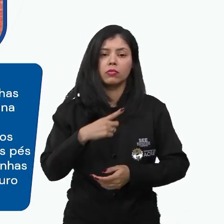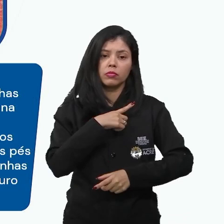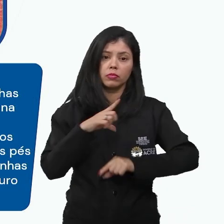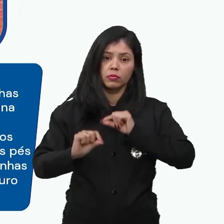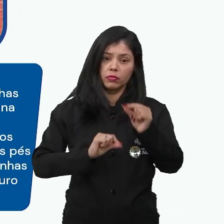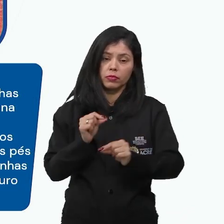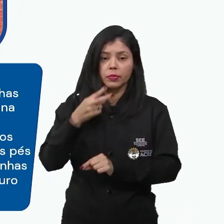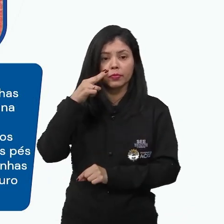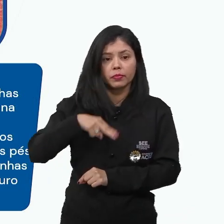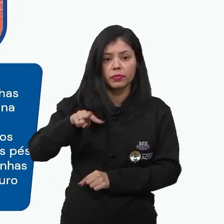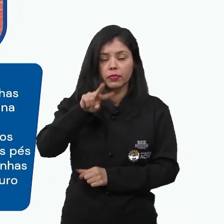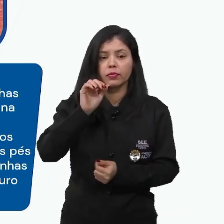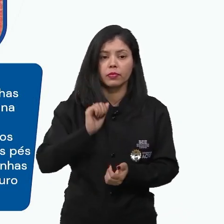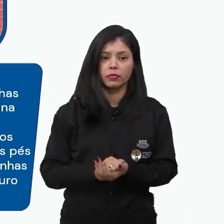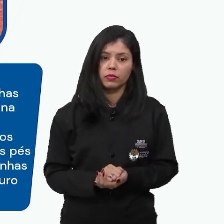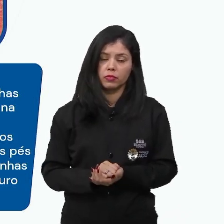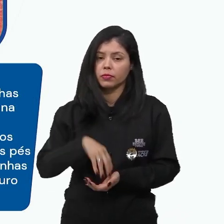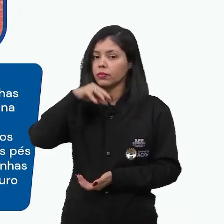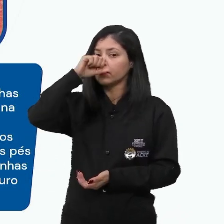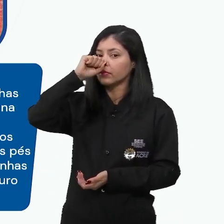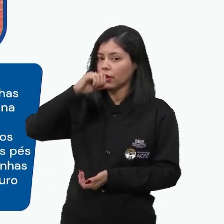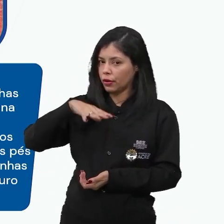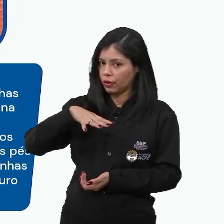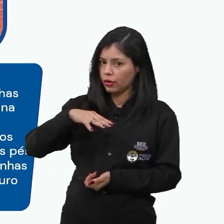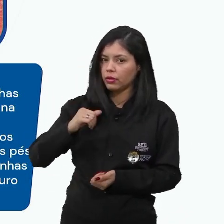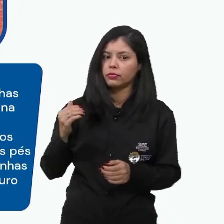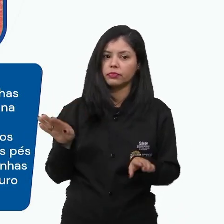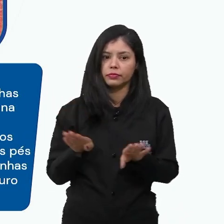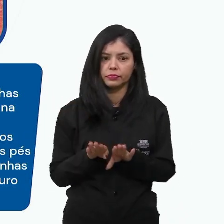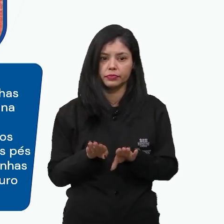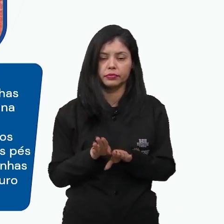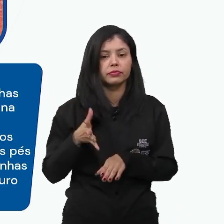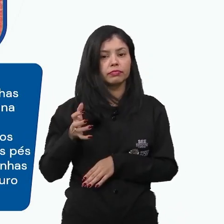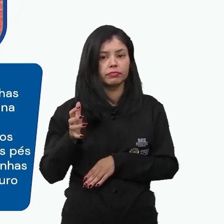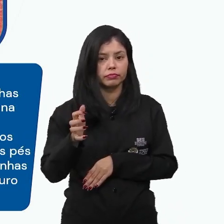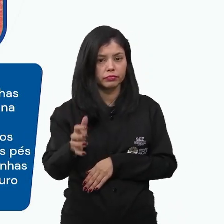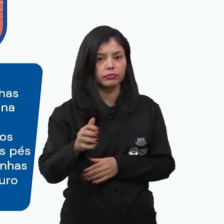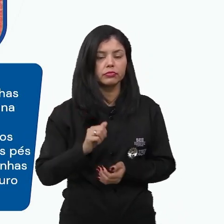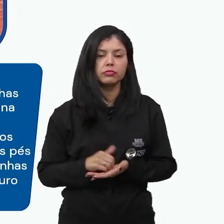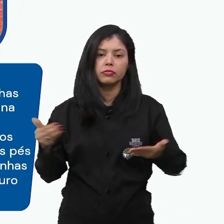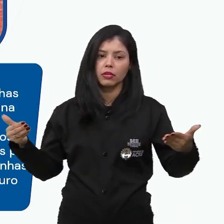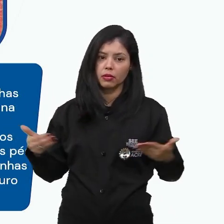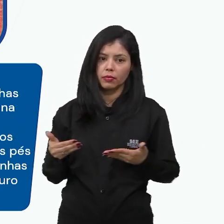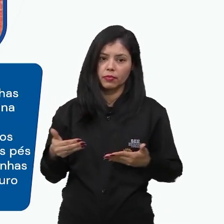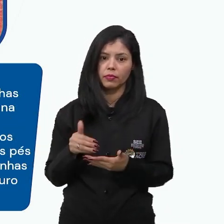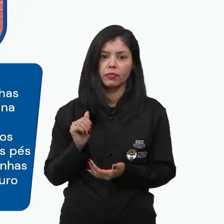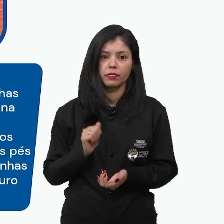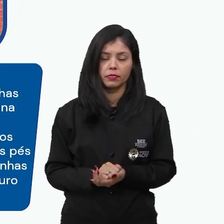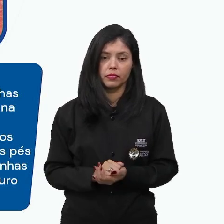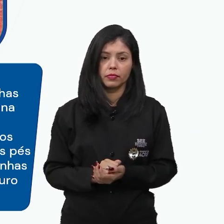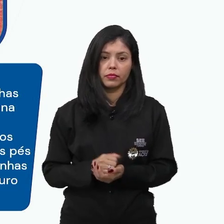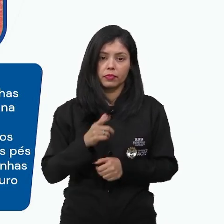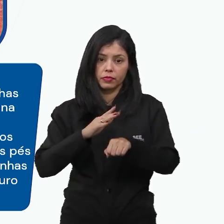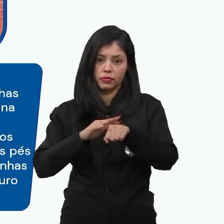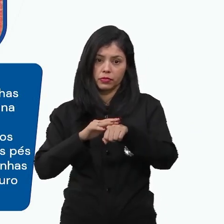ó, vimos as infecções respiratórias bacterianas. Agora, a gente vai falar ali das